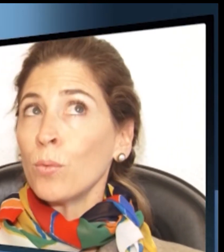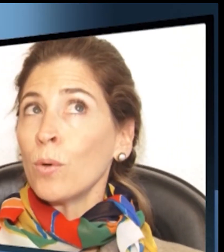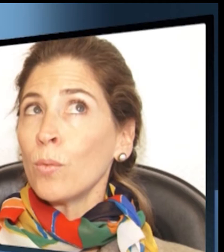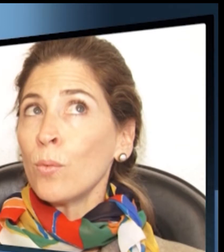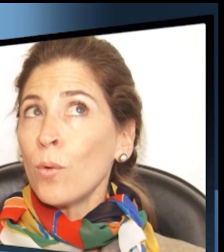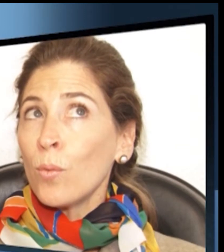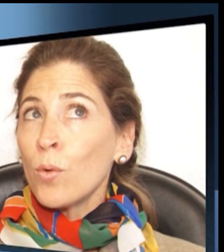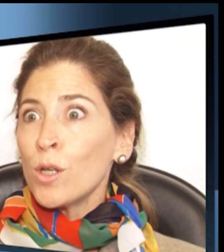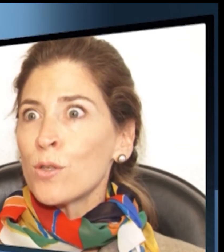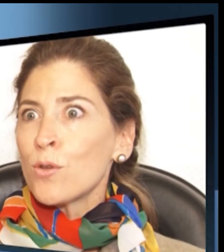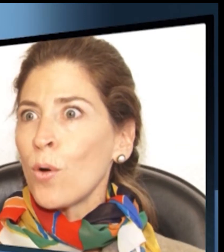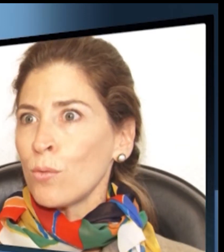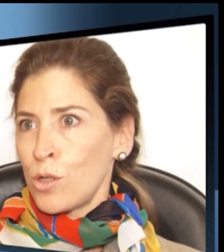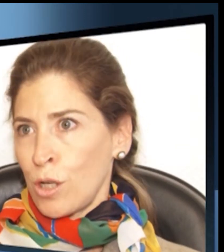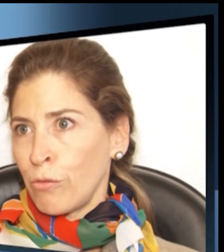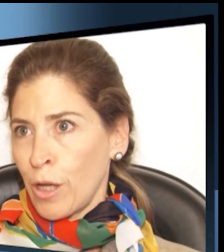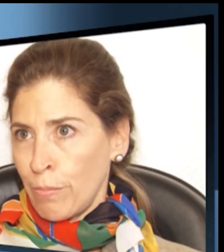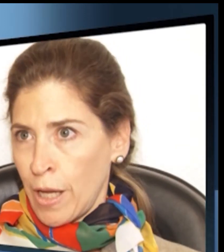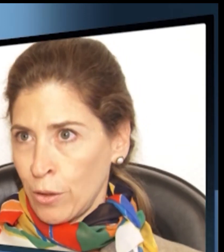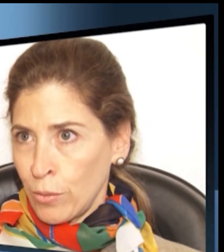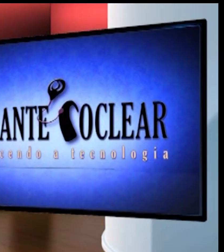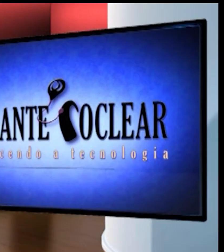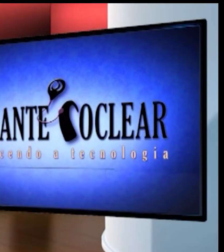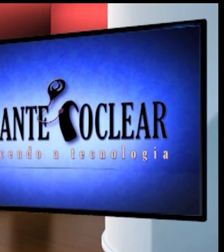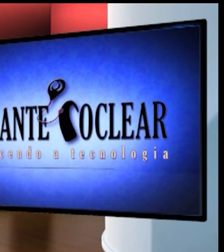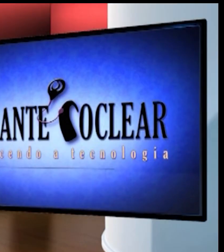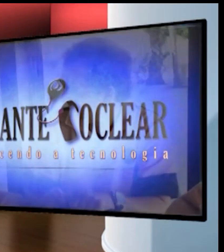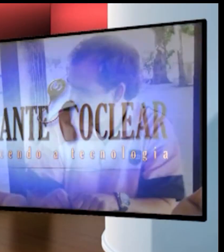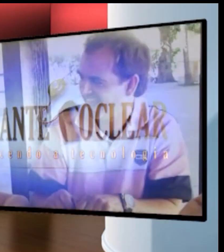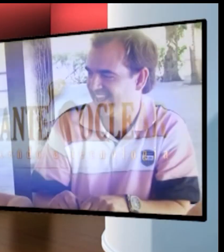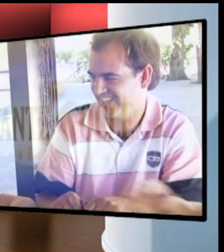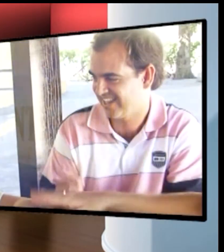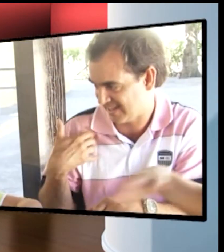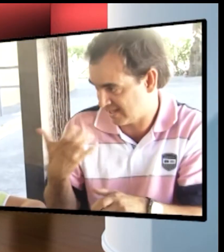ele, o horizonte já foi aberto.